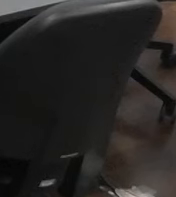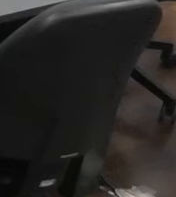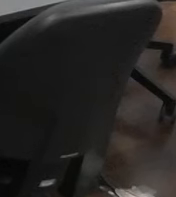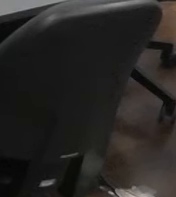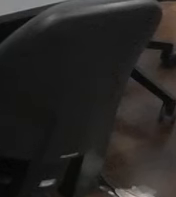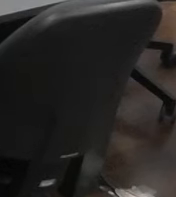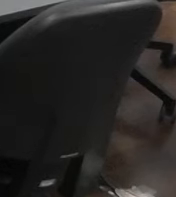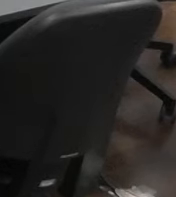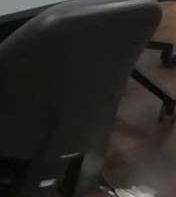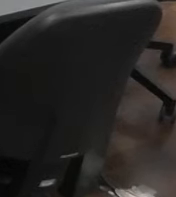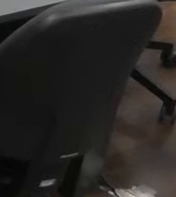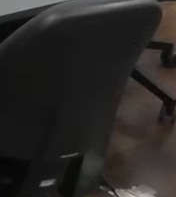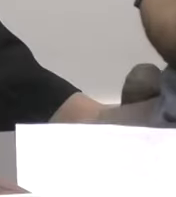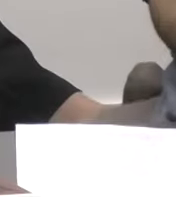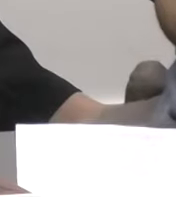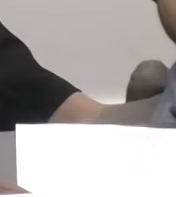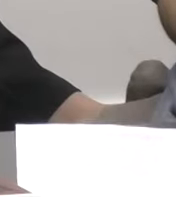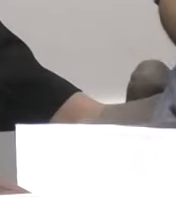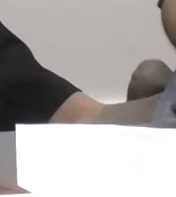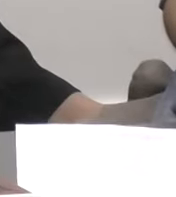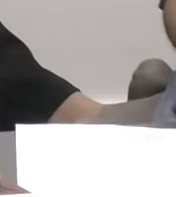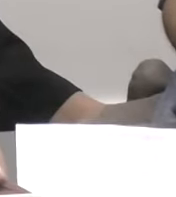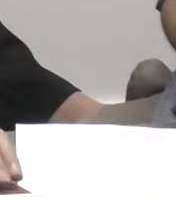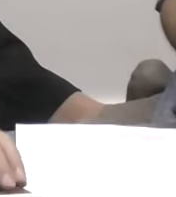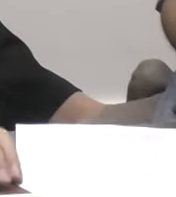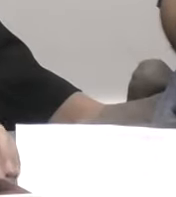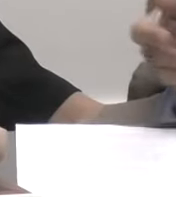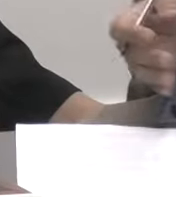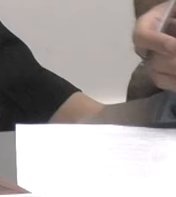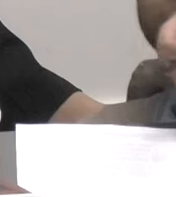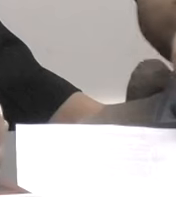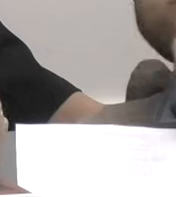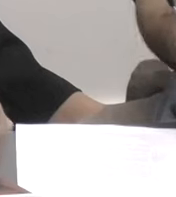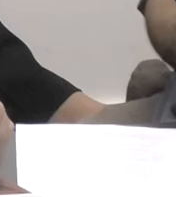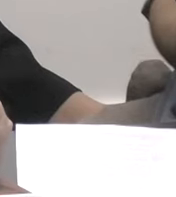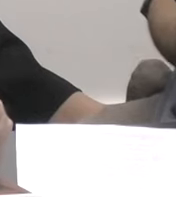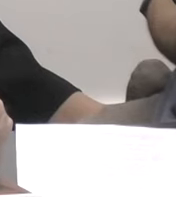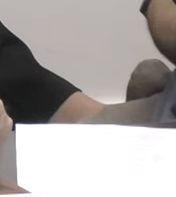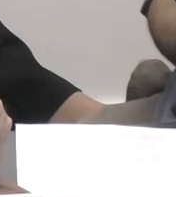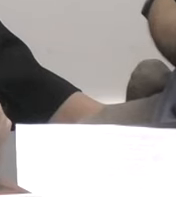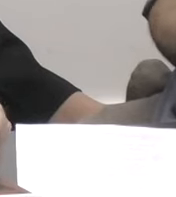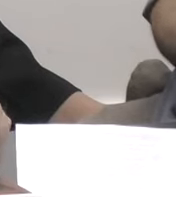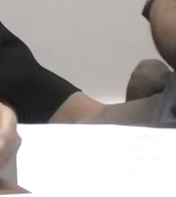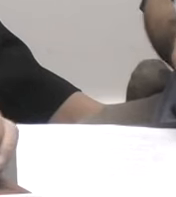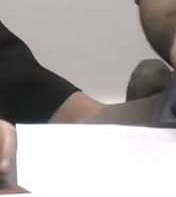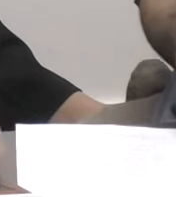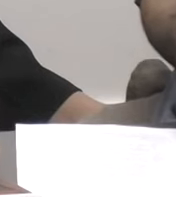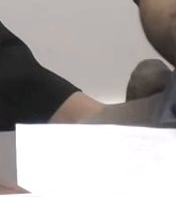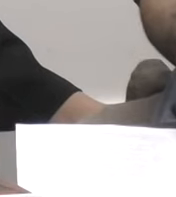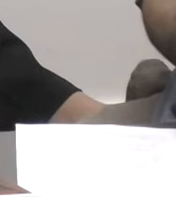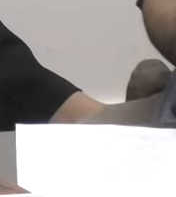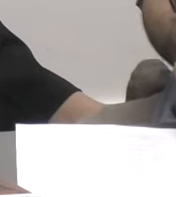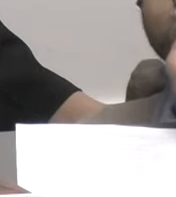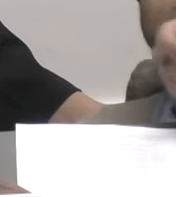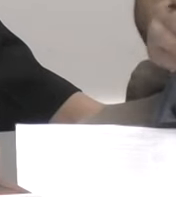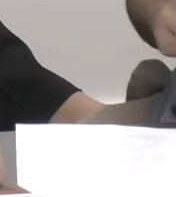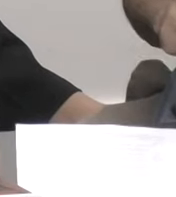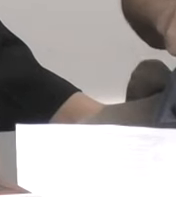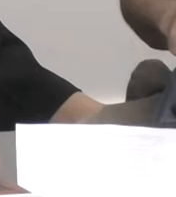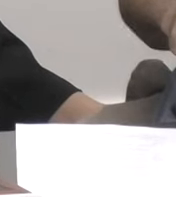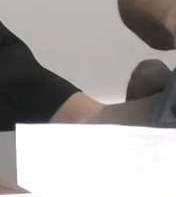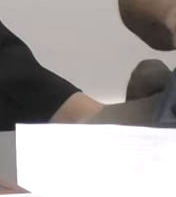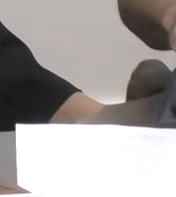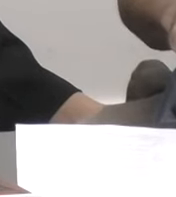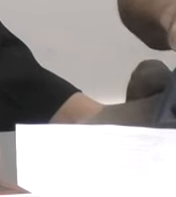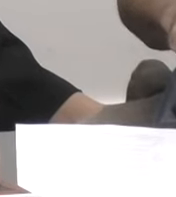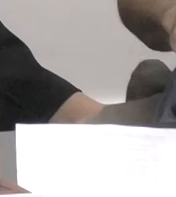entretido no ouvido, fazendo embargo auricular no presidente da casa. Verdade. E também comunico que o